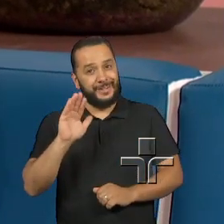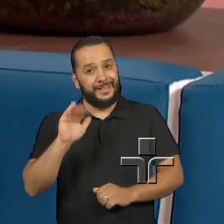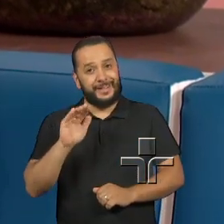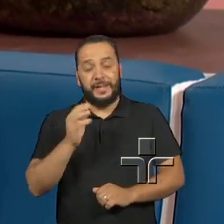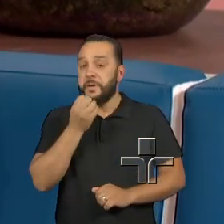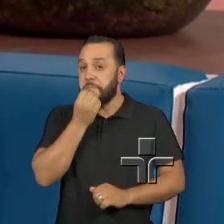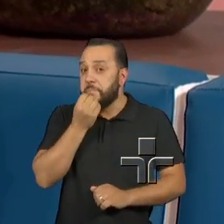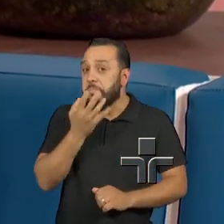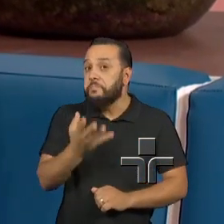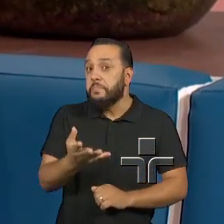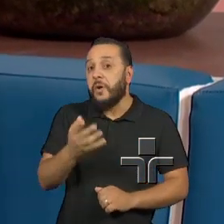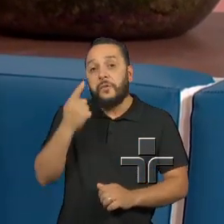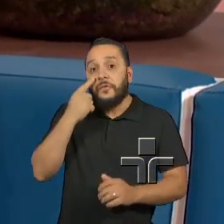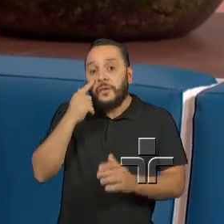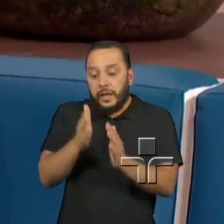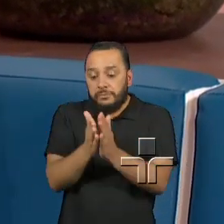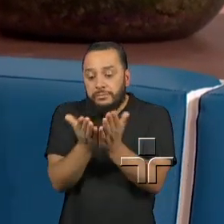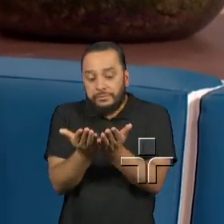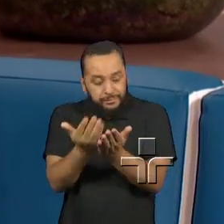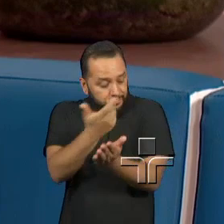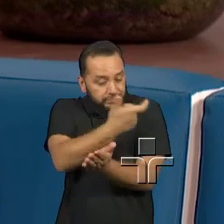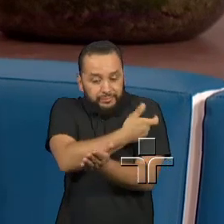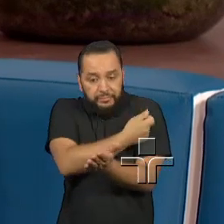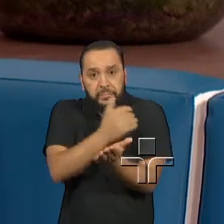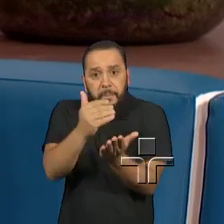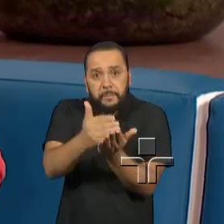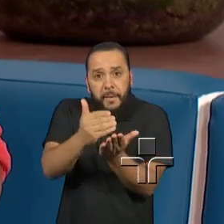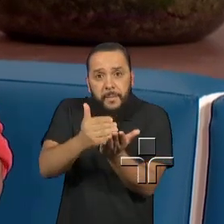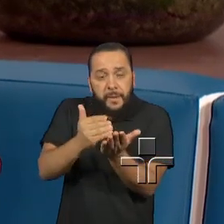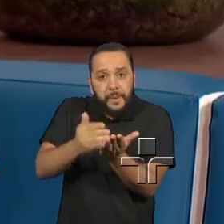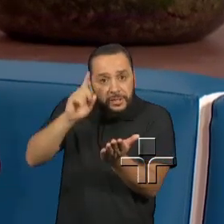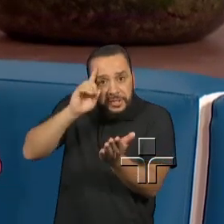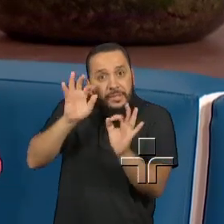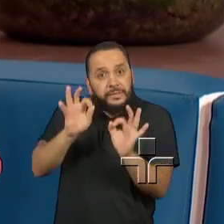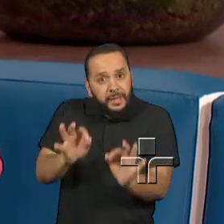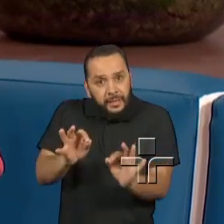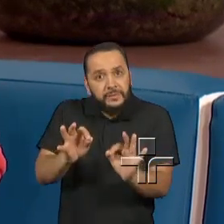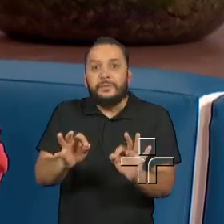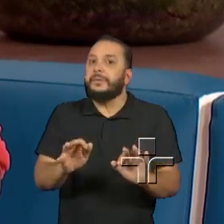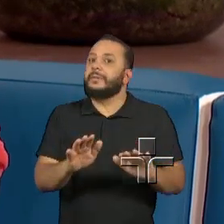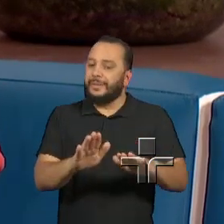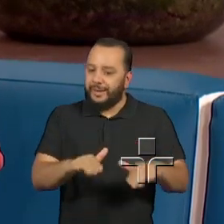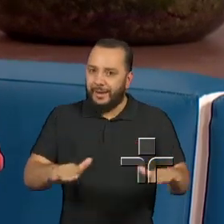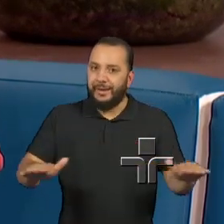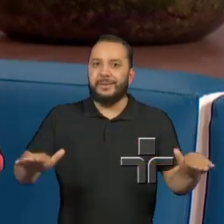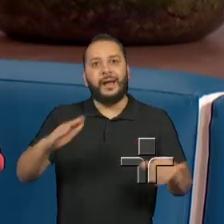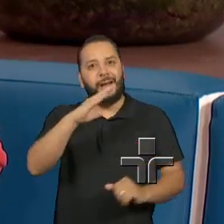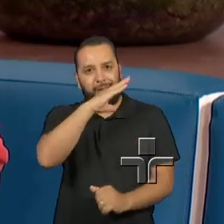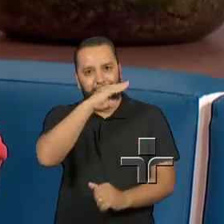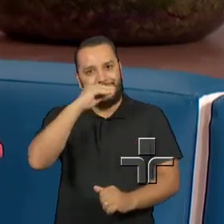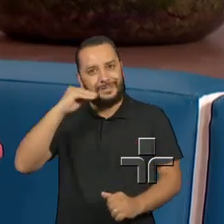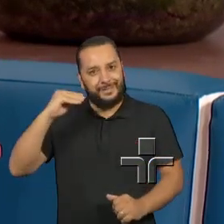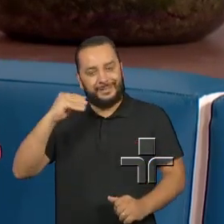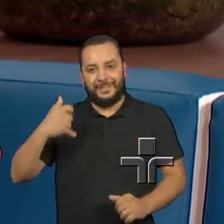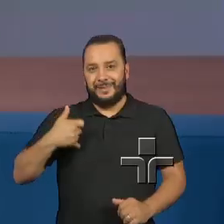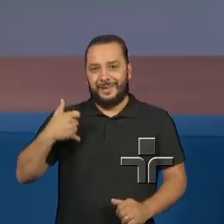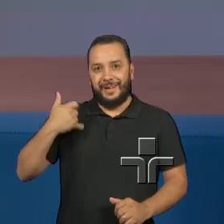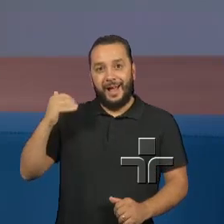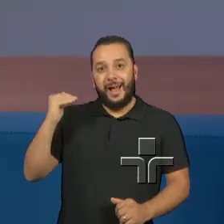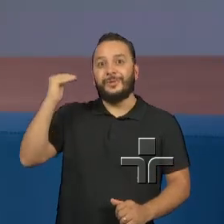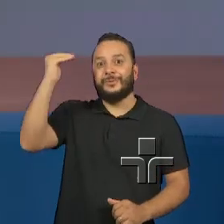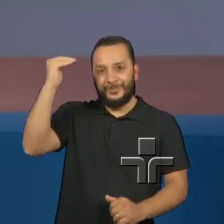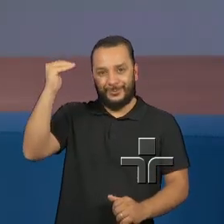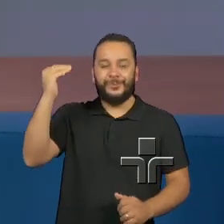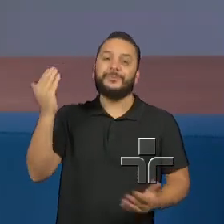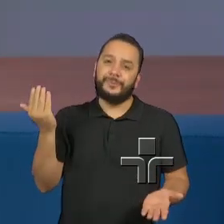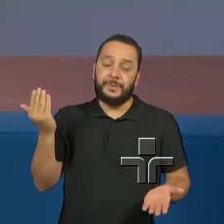sempre bom checar se a carteirinha de vacinação está em dia. A das crianças, a dos adolescentes e a dos adultos.